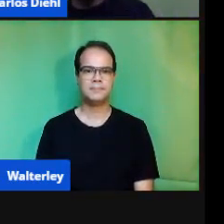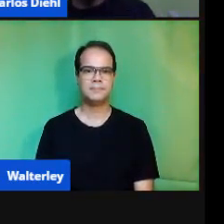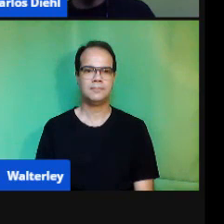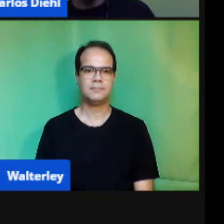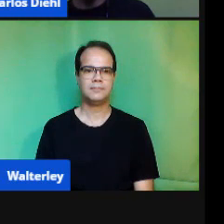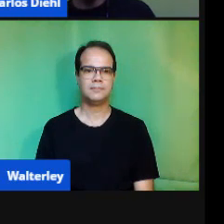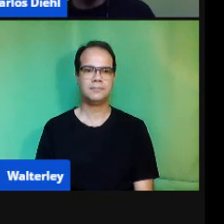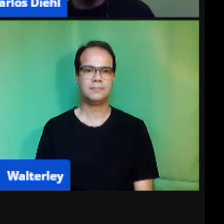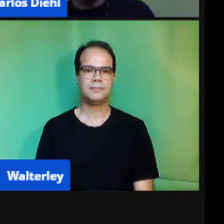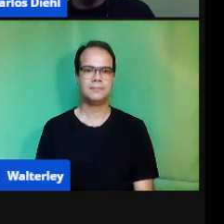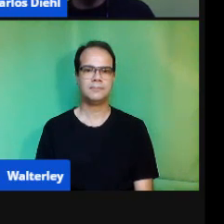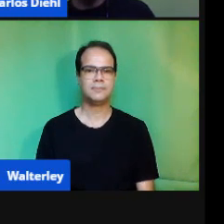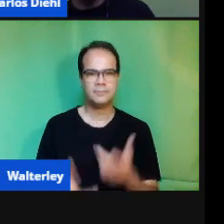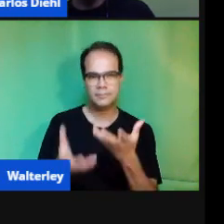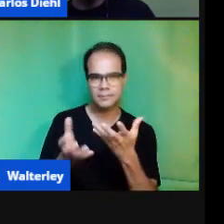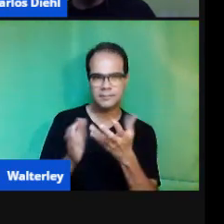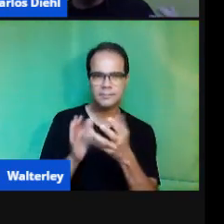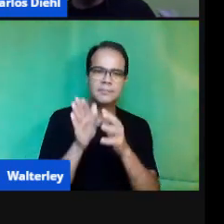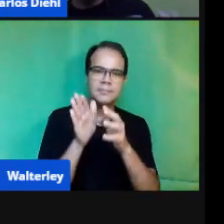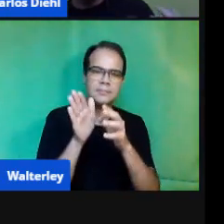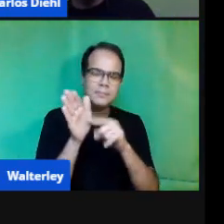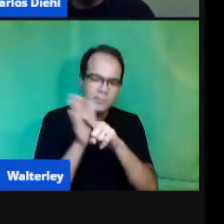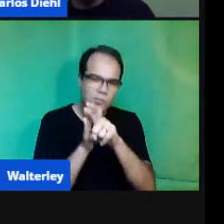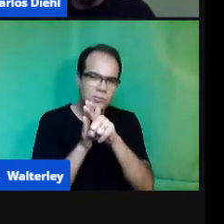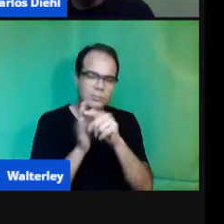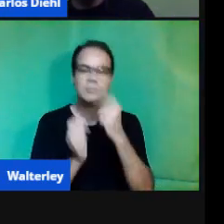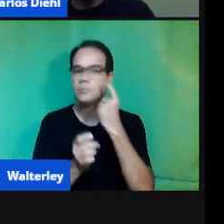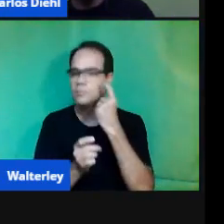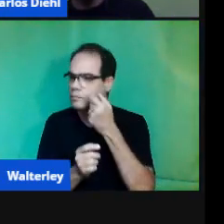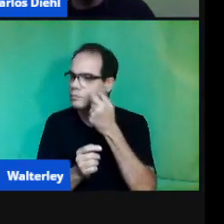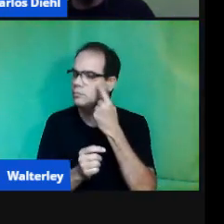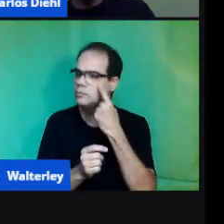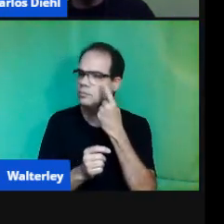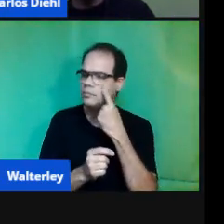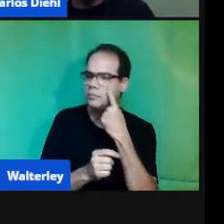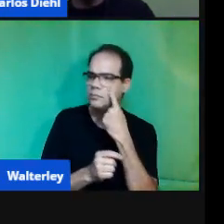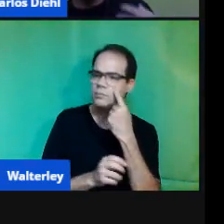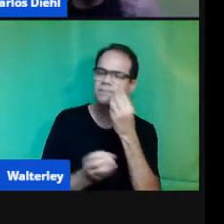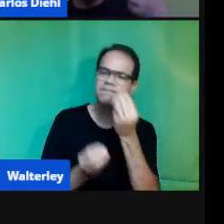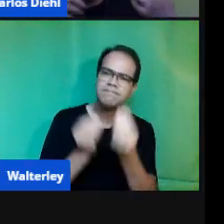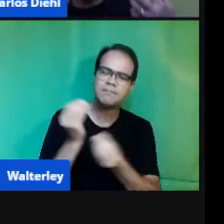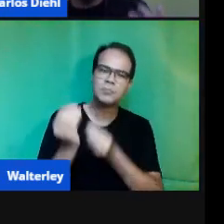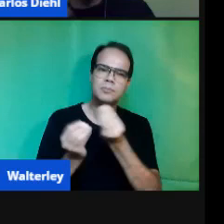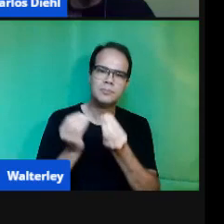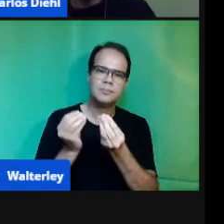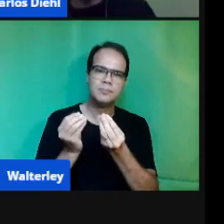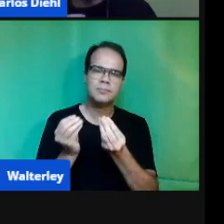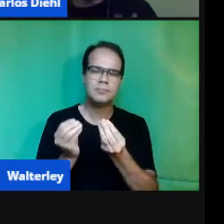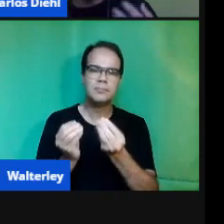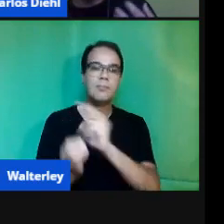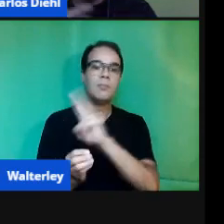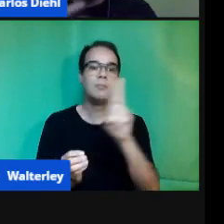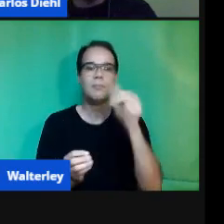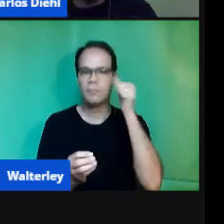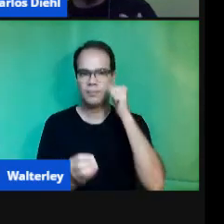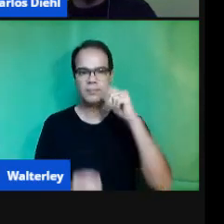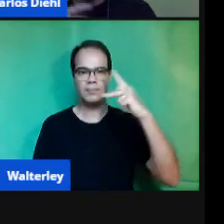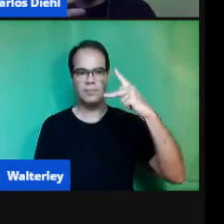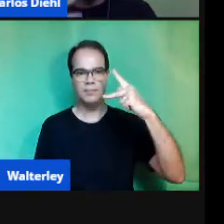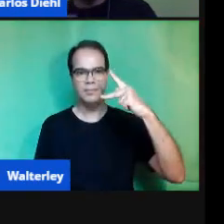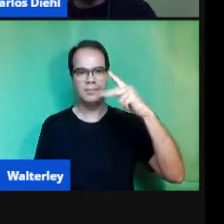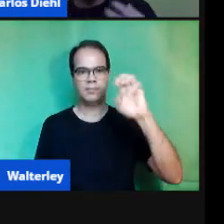procurando as questões do documentarista, dos personagens. A Petra, ela procura